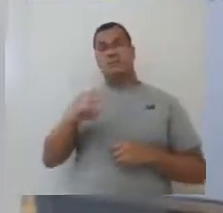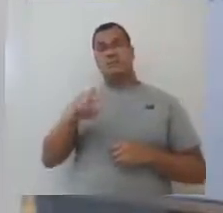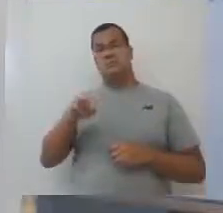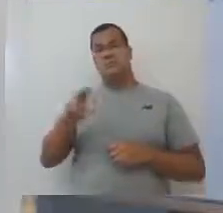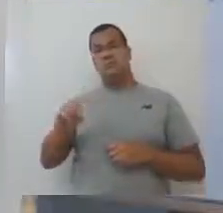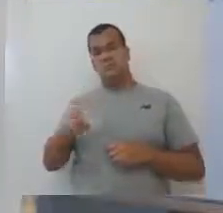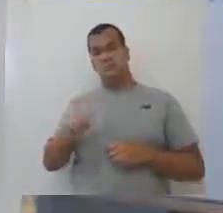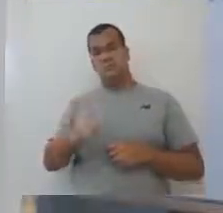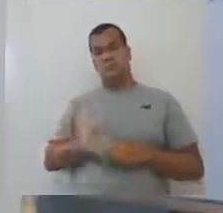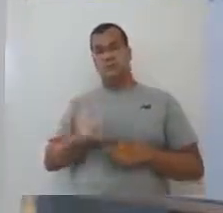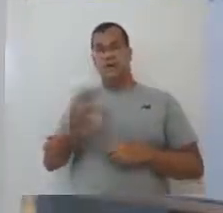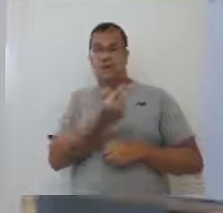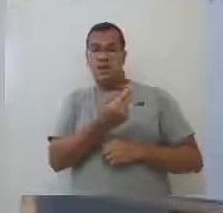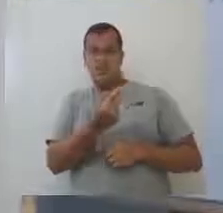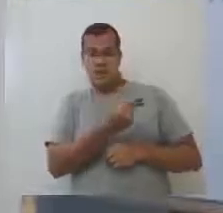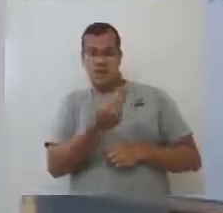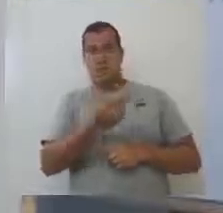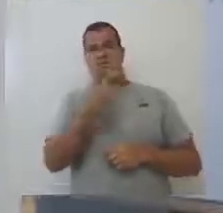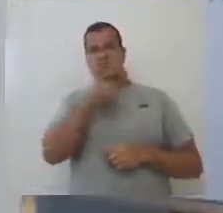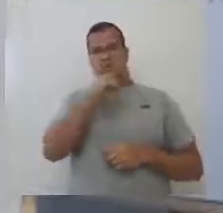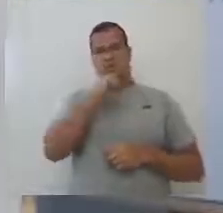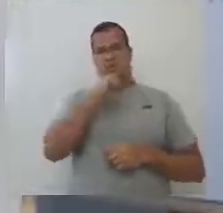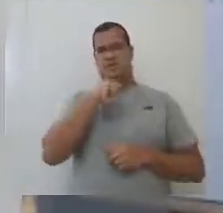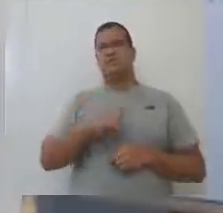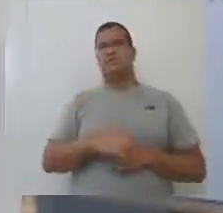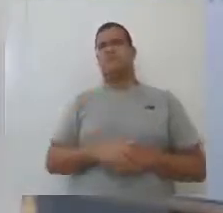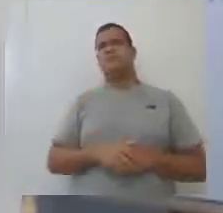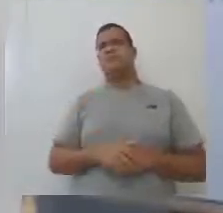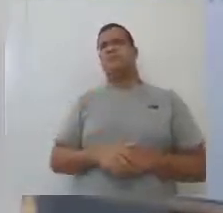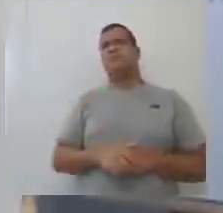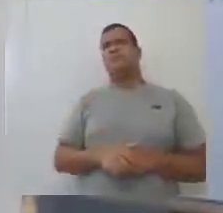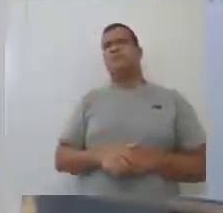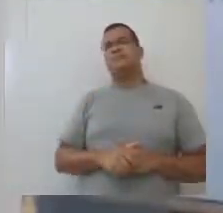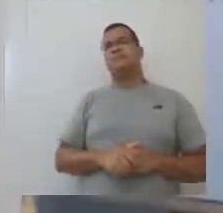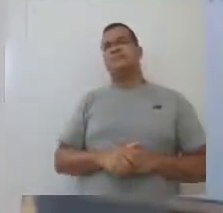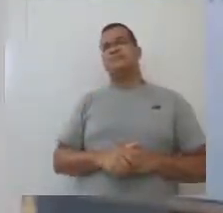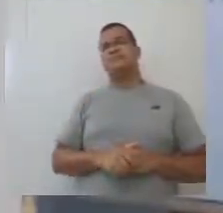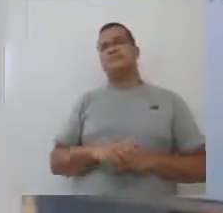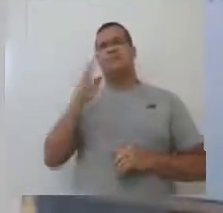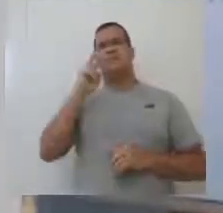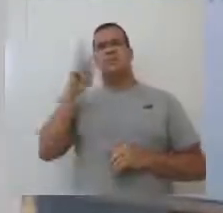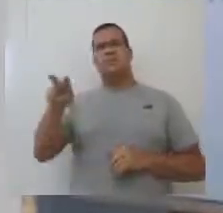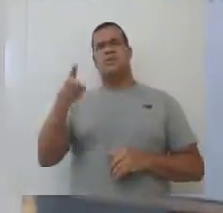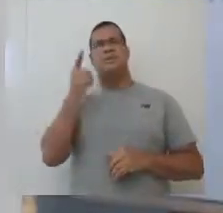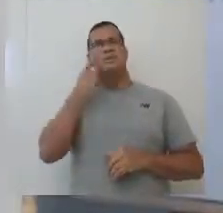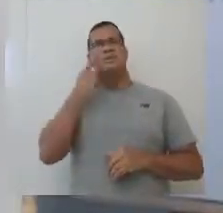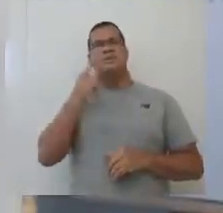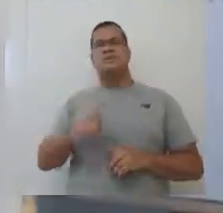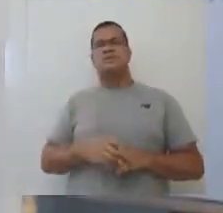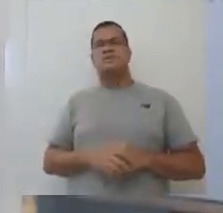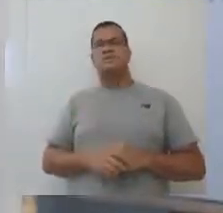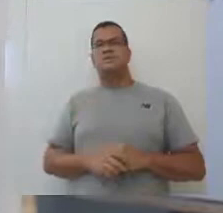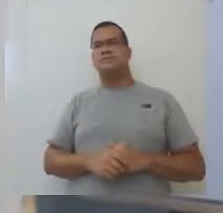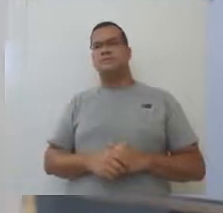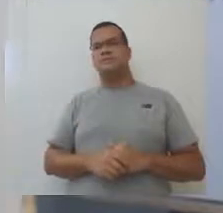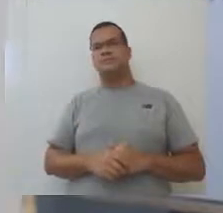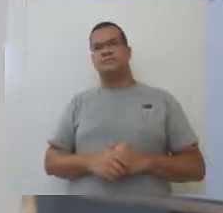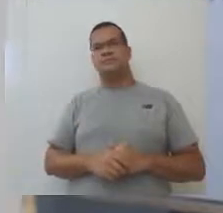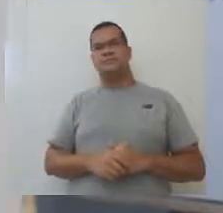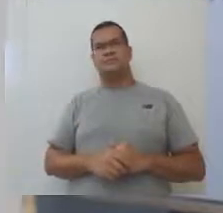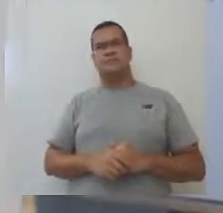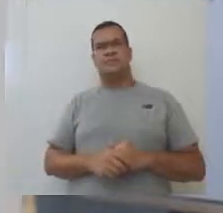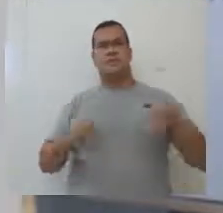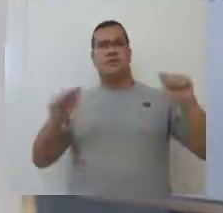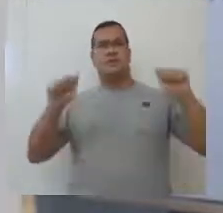ser híbrido igual aos pais. Então olha pra cá. Novamente, viu? Ei, presta atenção. Azão com azão